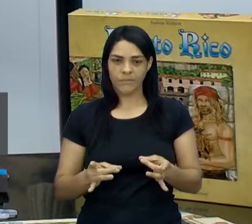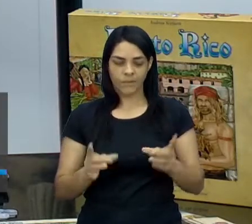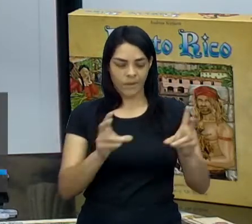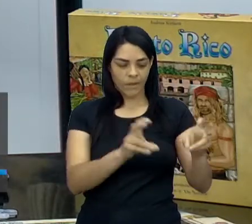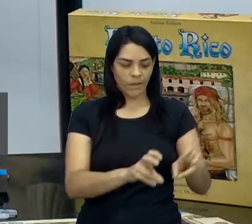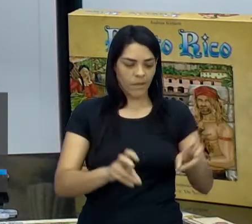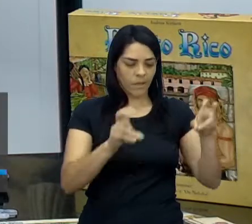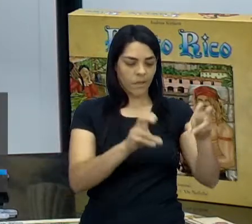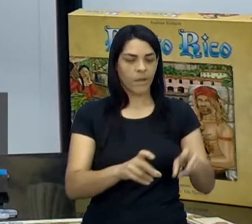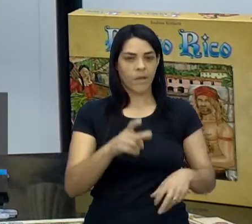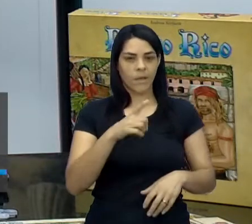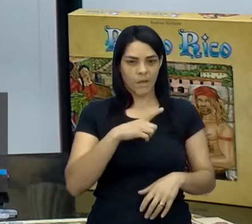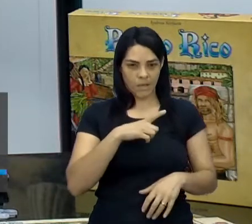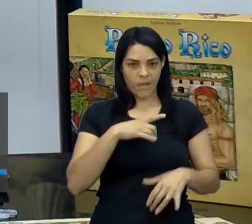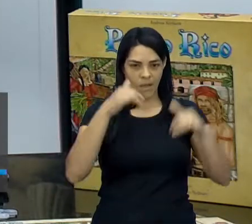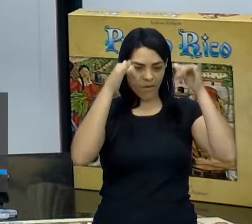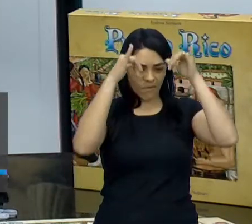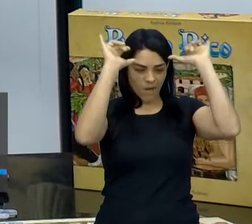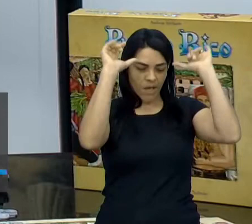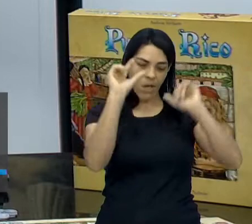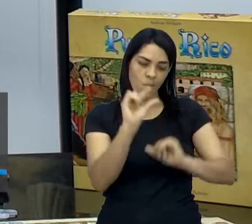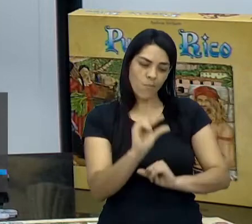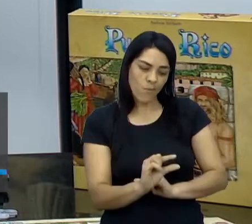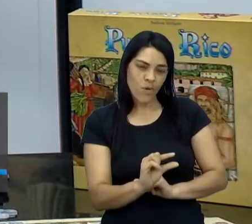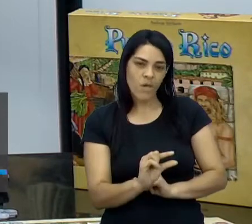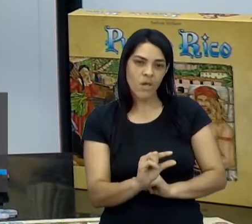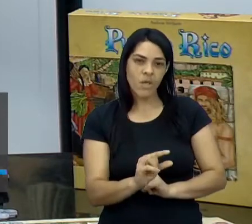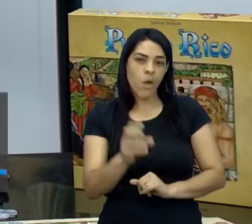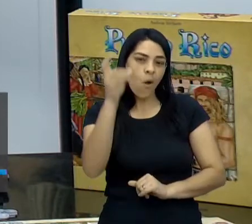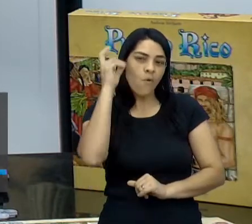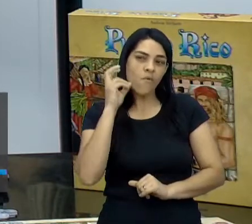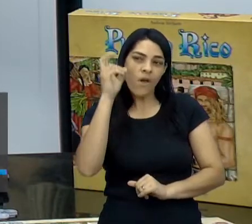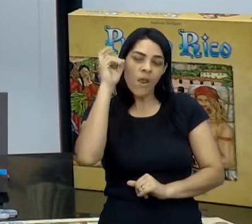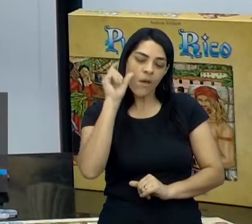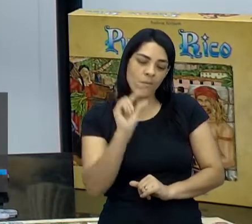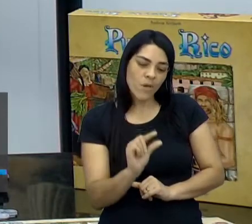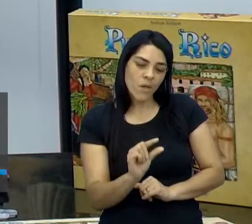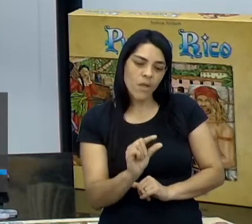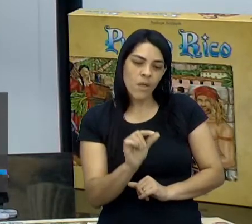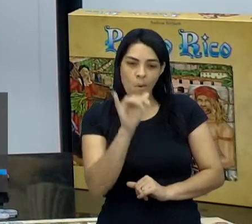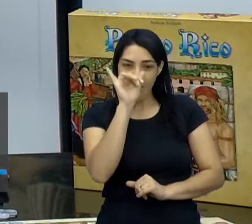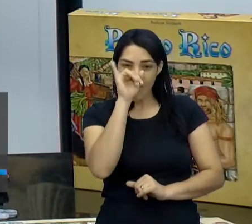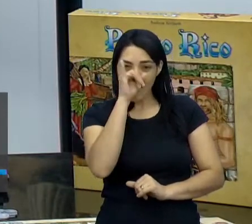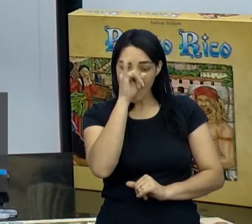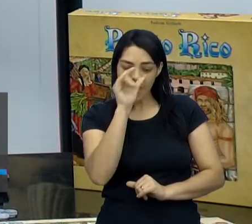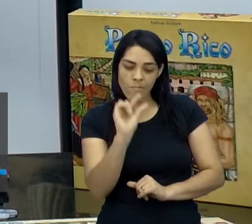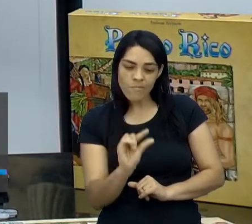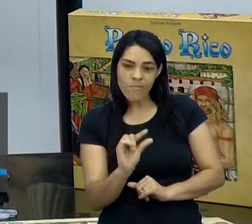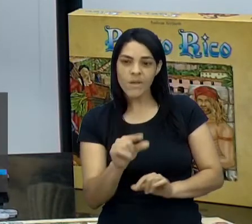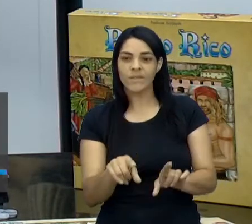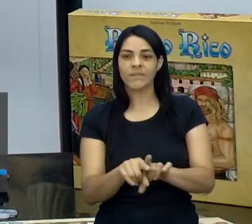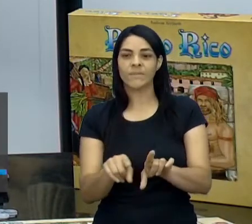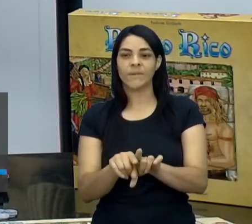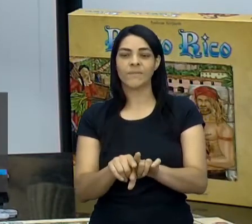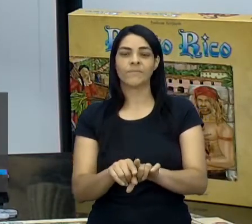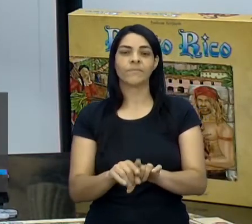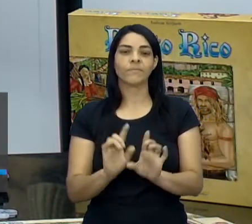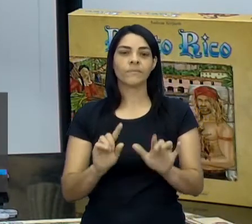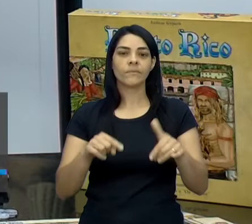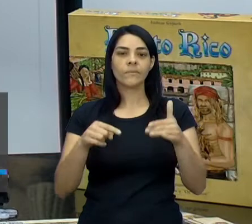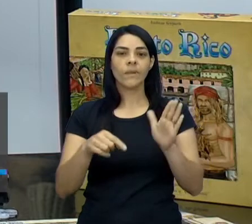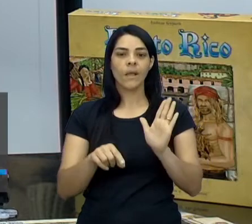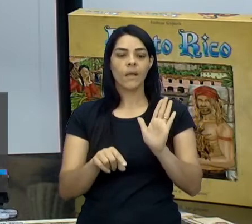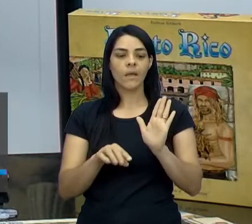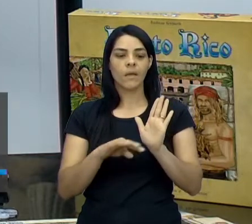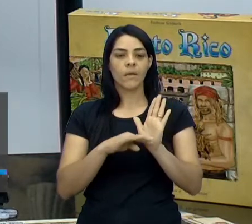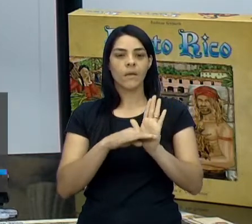tem miniaturinhas de animais, tem umas vaquinhas, umas ovelhinhas e uns porquinhos também. E depois ele vai listando